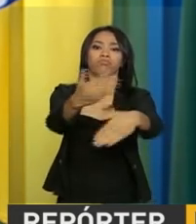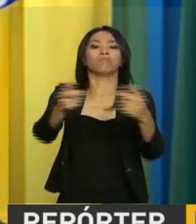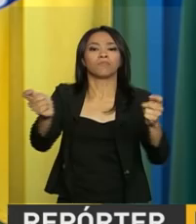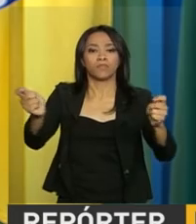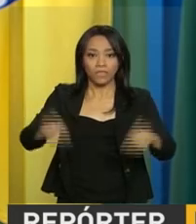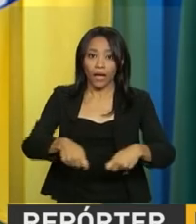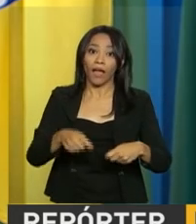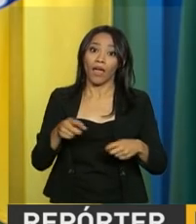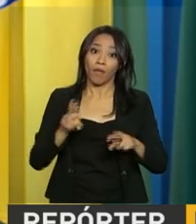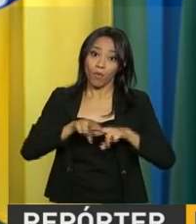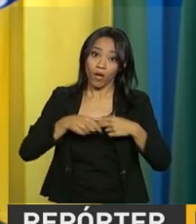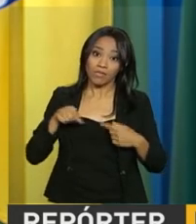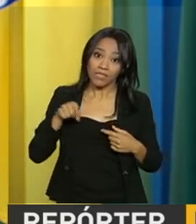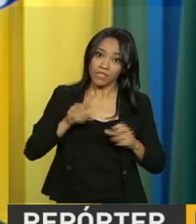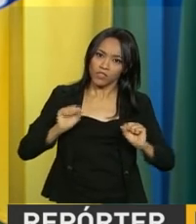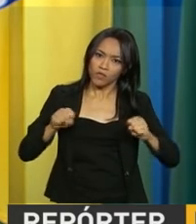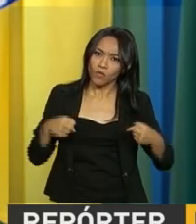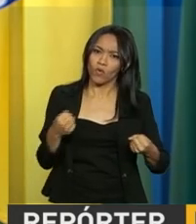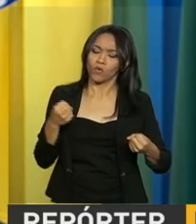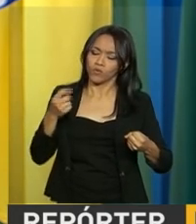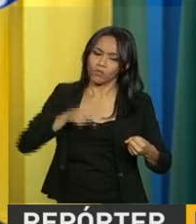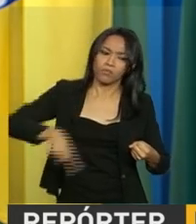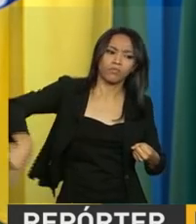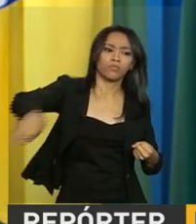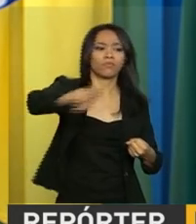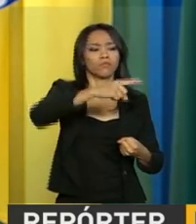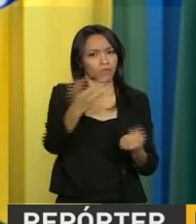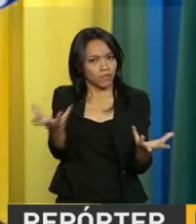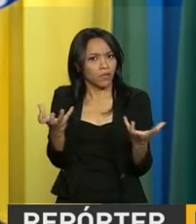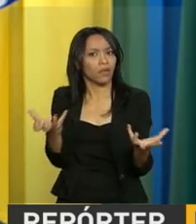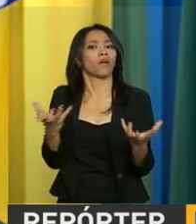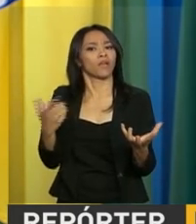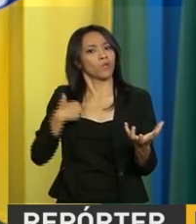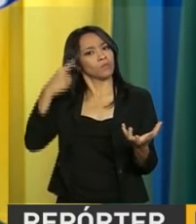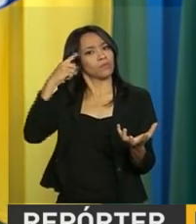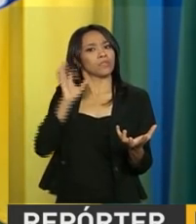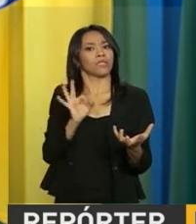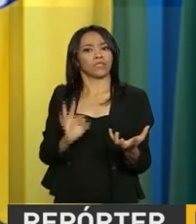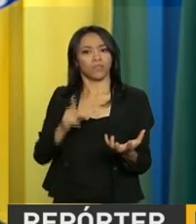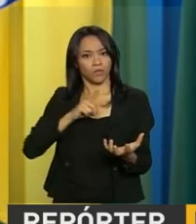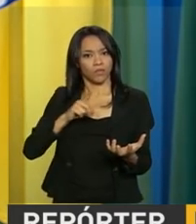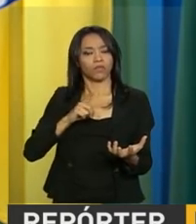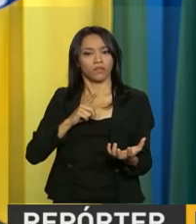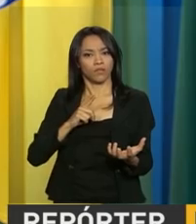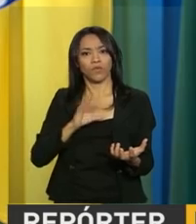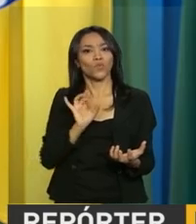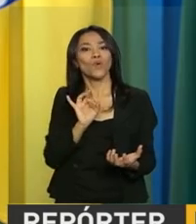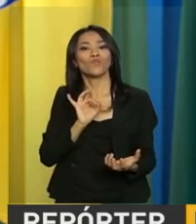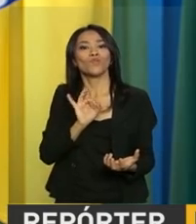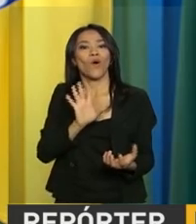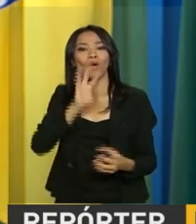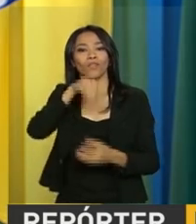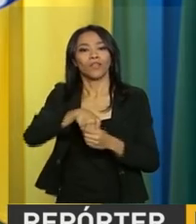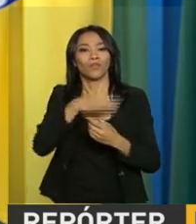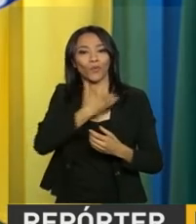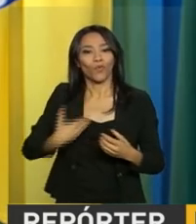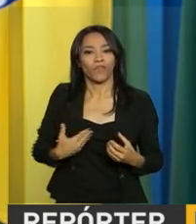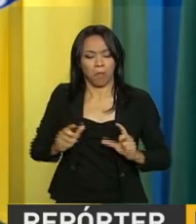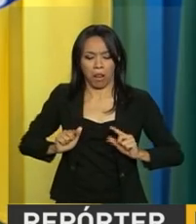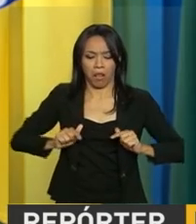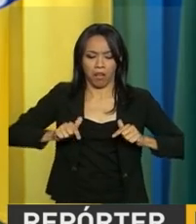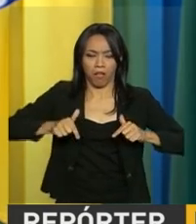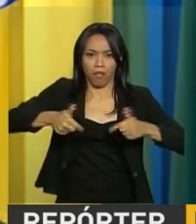que nós todos e tenho absoluta convicção não só os membros do governo mas as